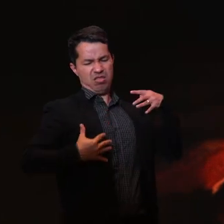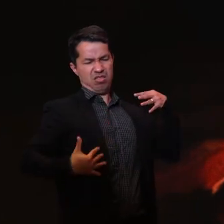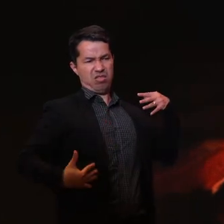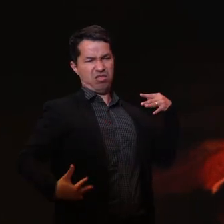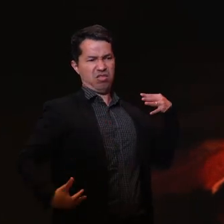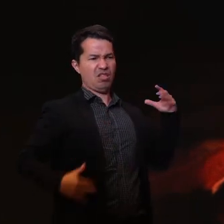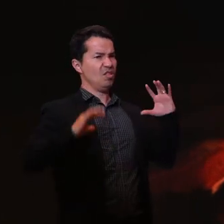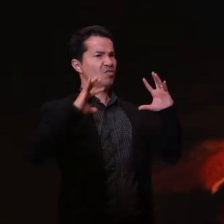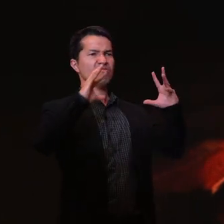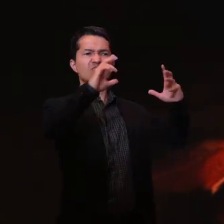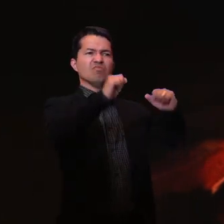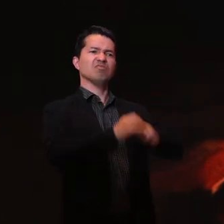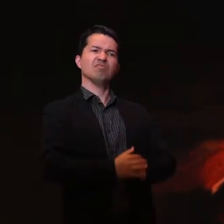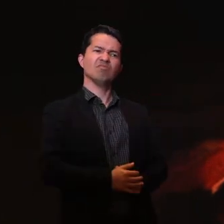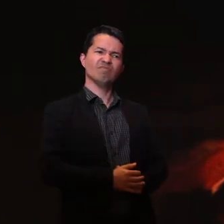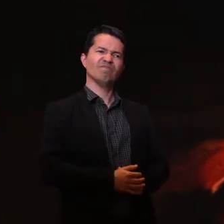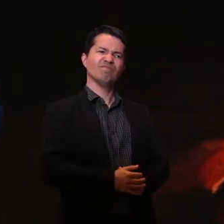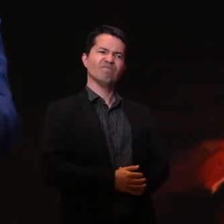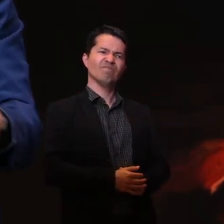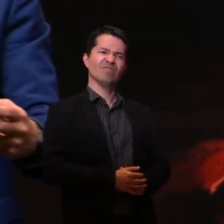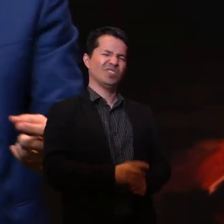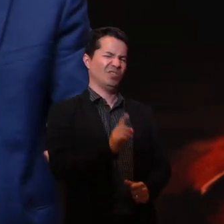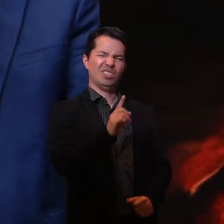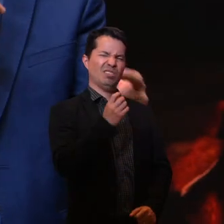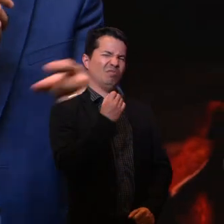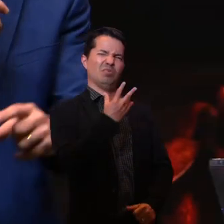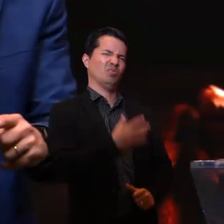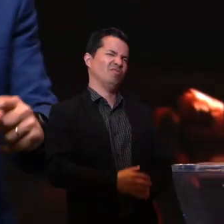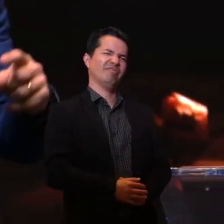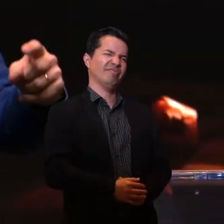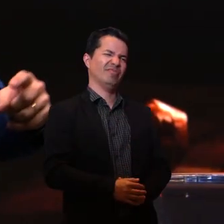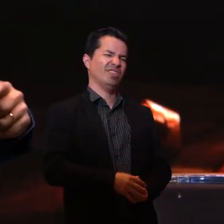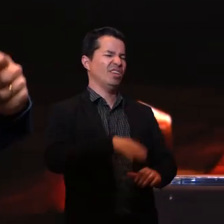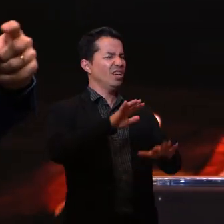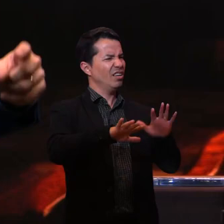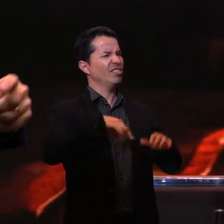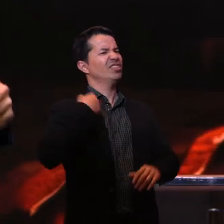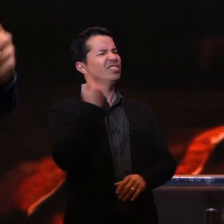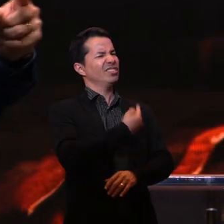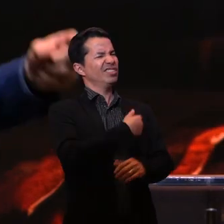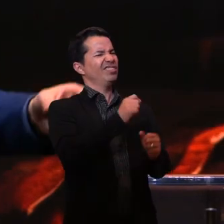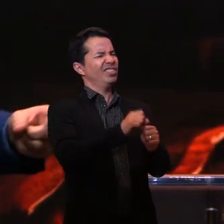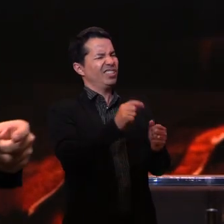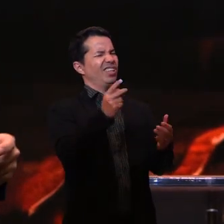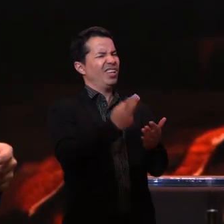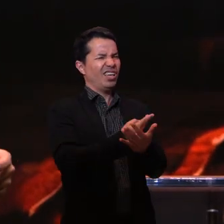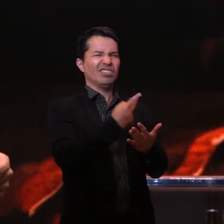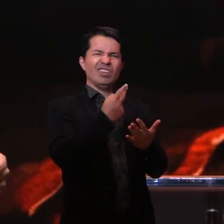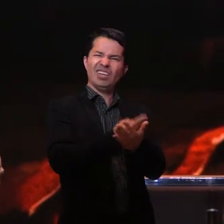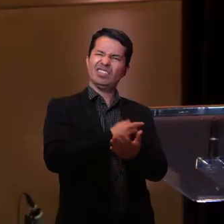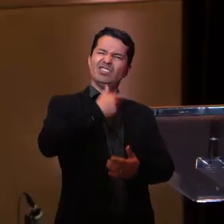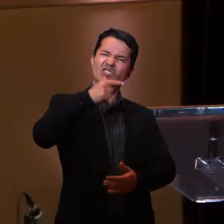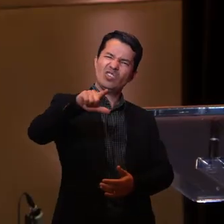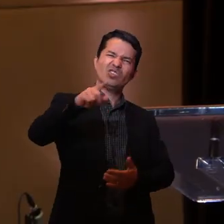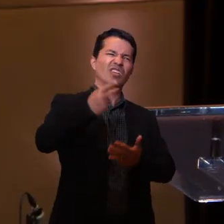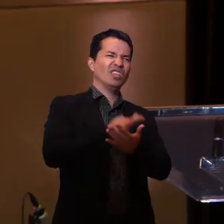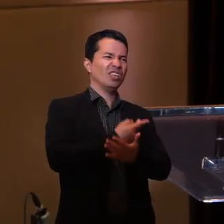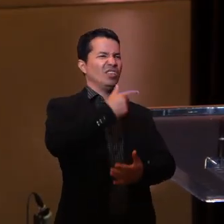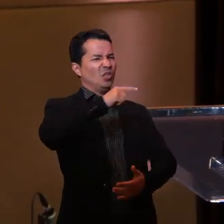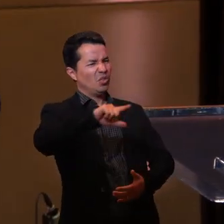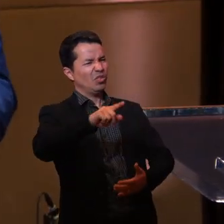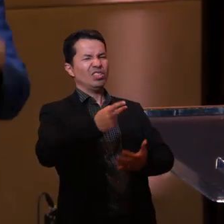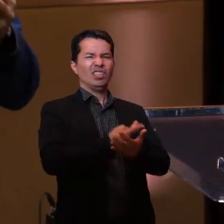coisas que não são legais. Quantas vezes a gente faz coisas que não gostaríamos de fazer? Por quê?